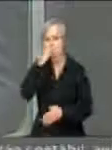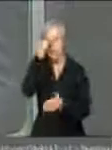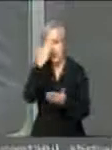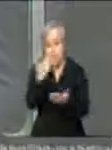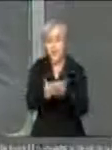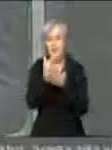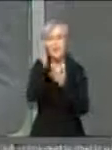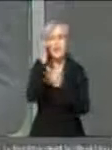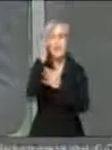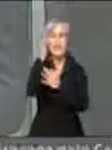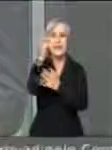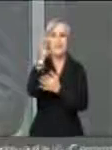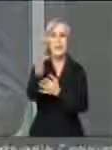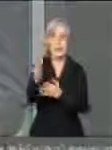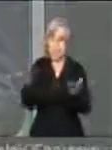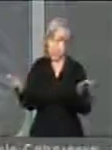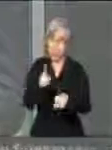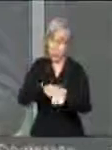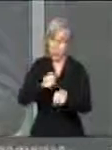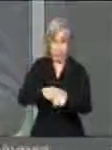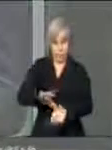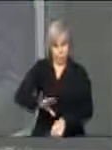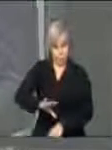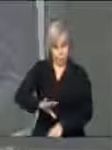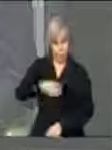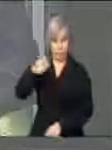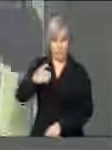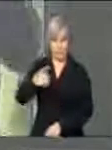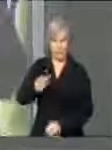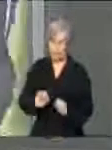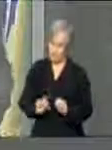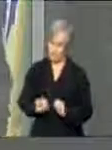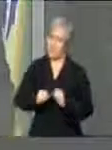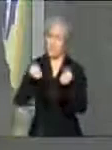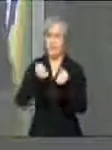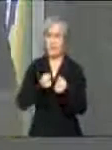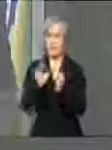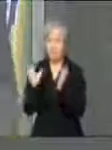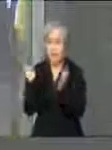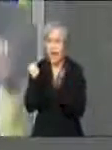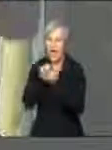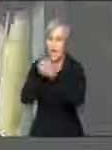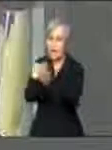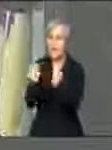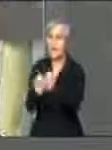futuro. O momento é de coragem. O momento é de estar do lado certo.